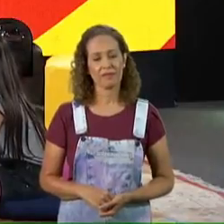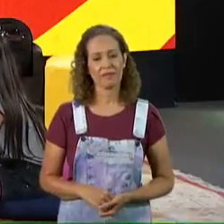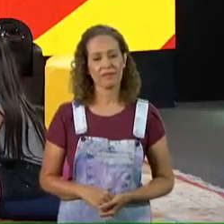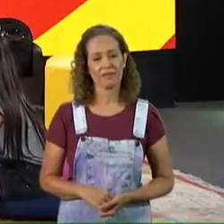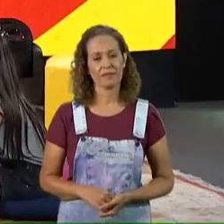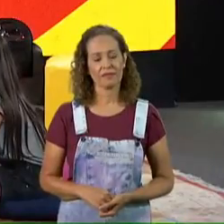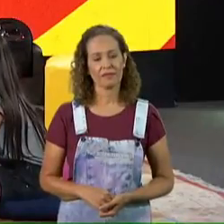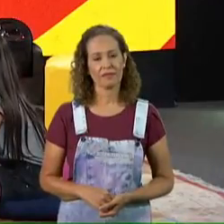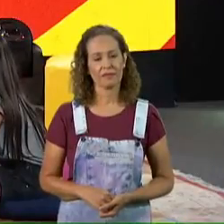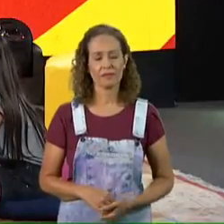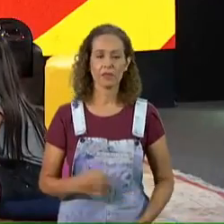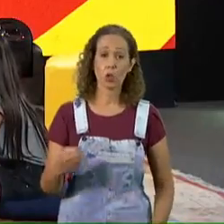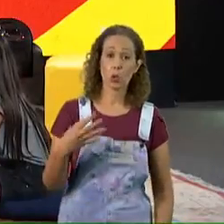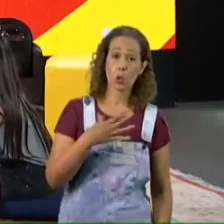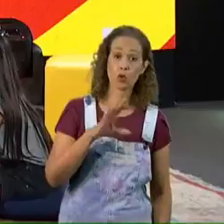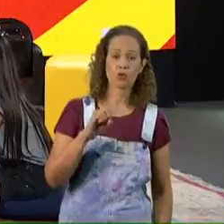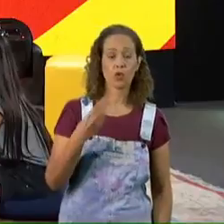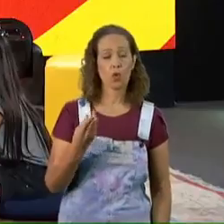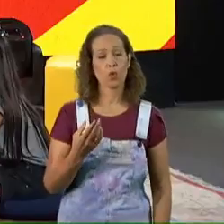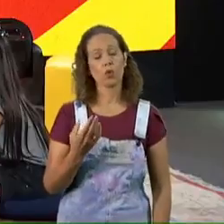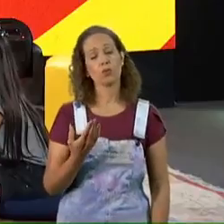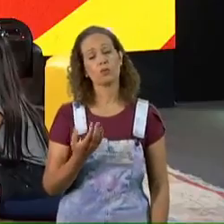Vai? É do Novo ou Antigo Testamento?